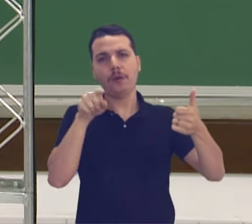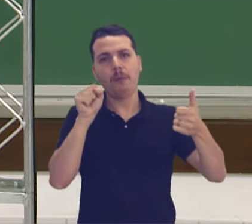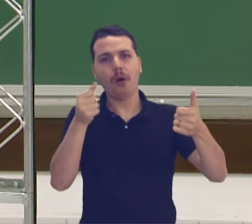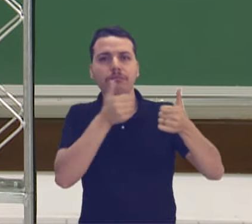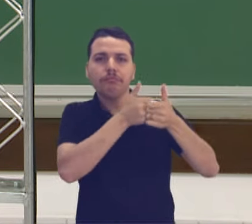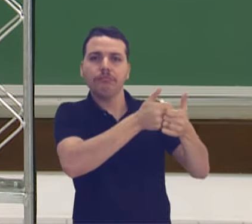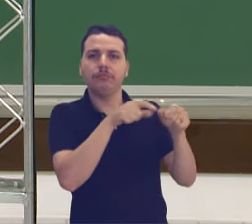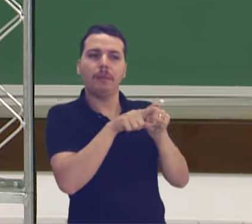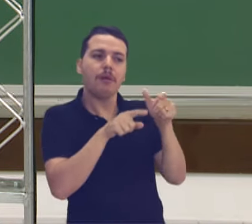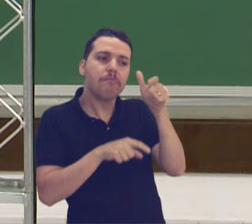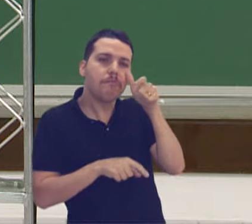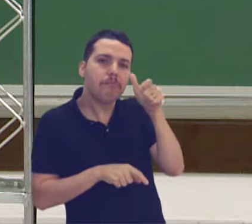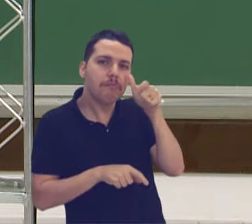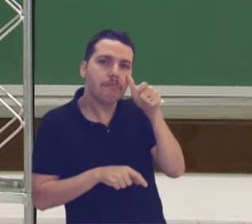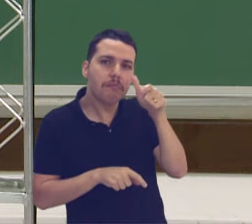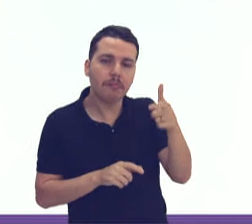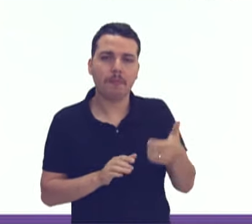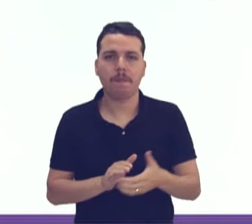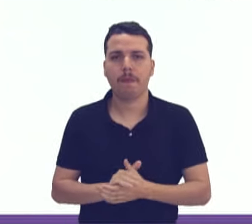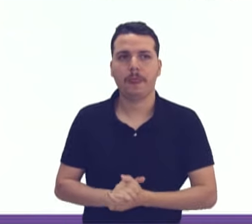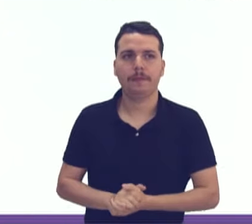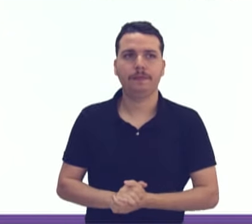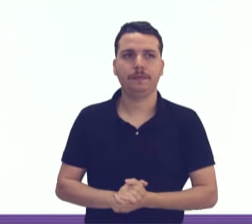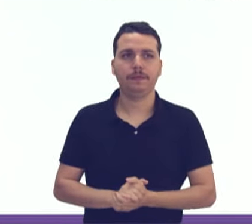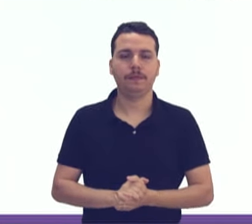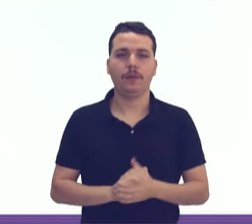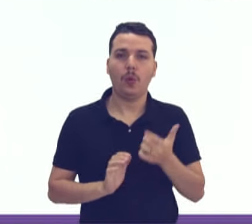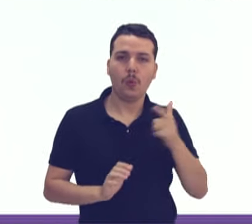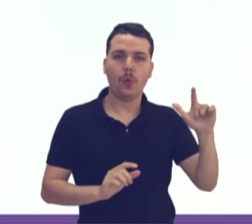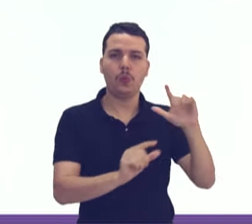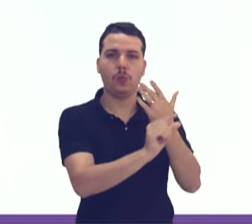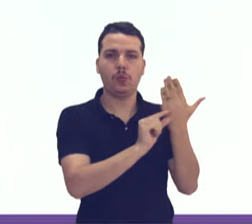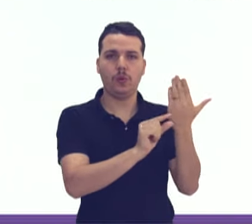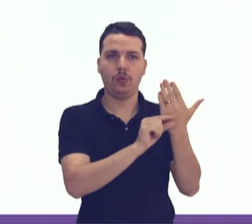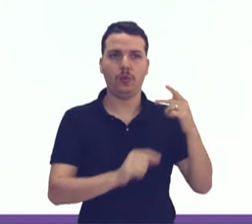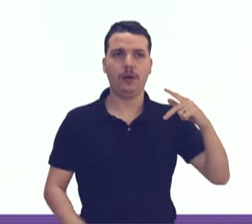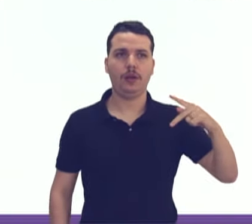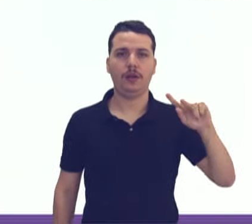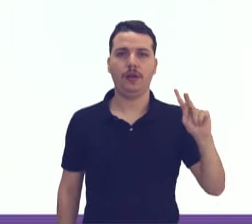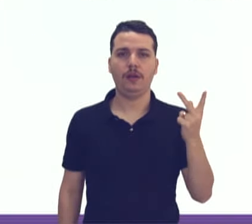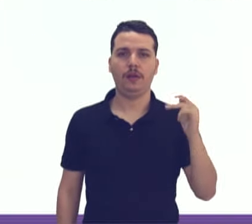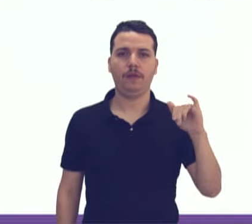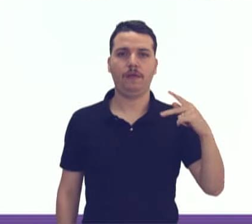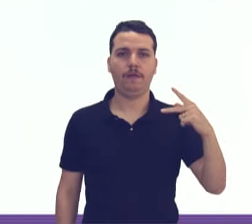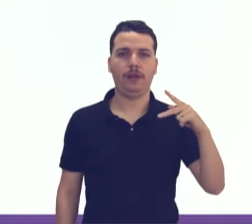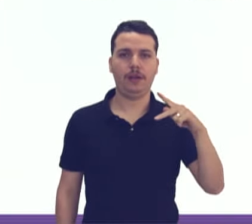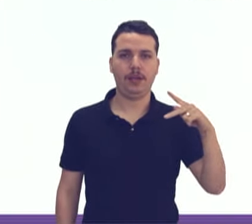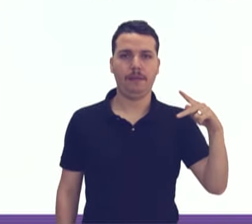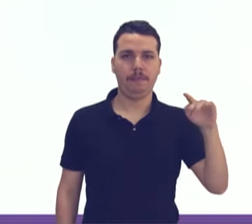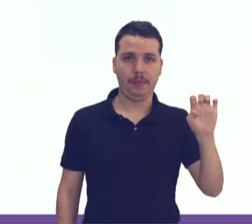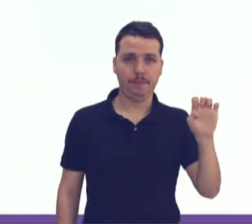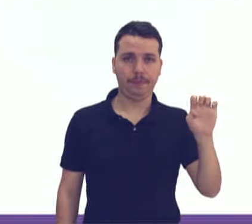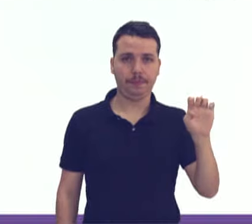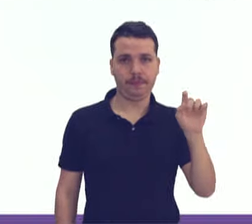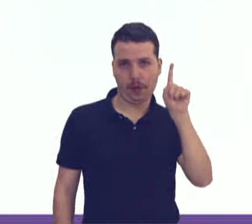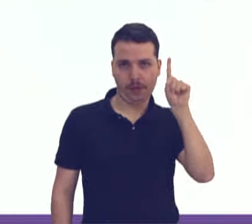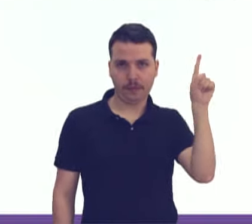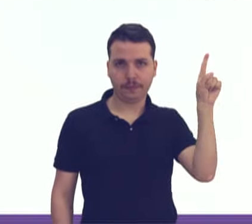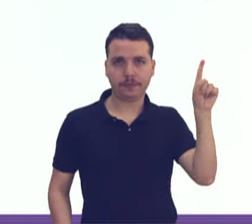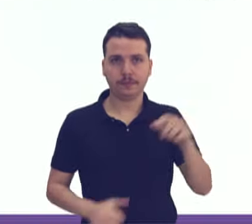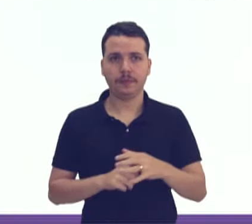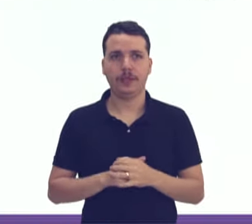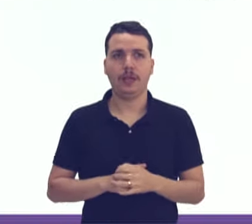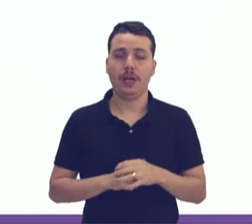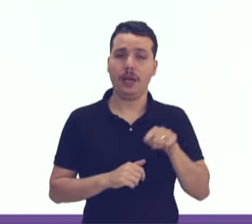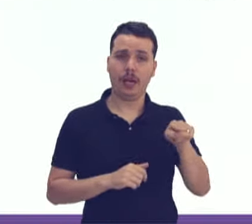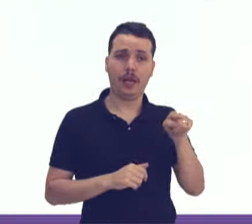nossa faz um a e agora o felipe hausmann né ele é um fotógrafo retratista e depois eu